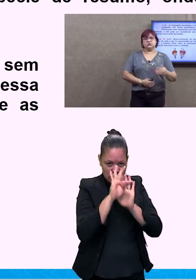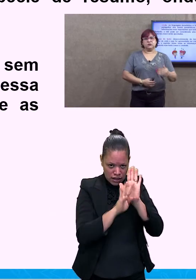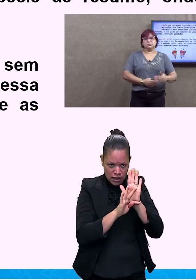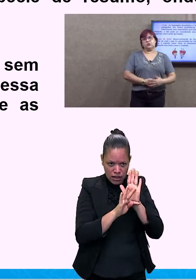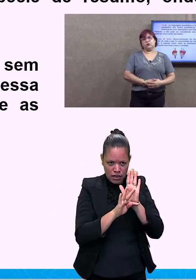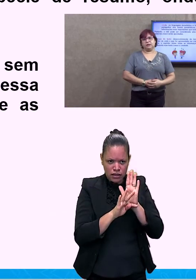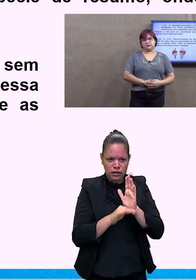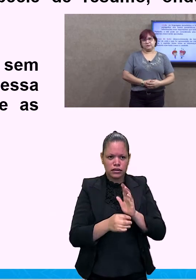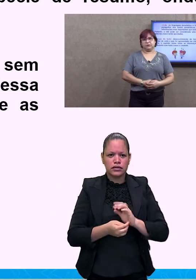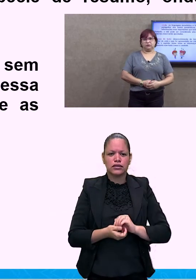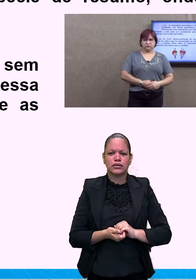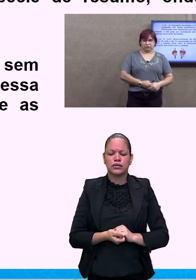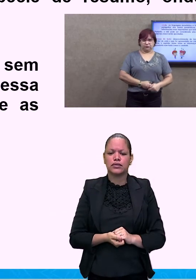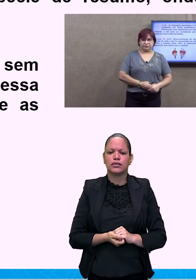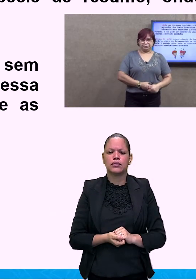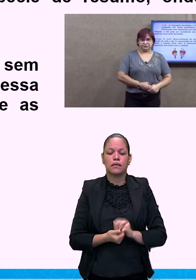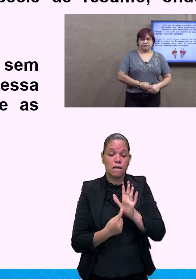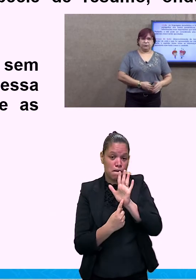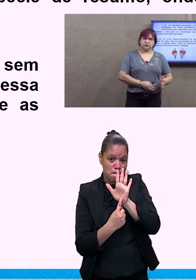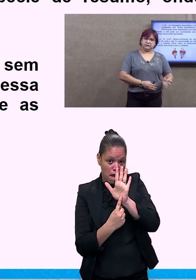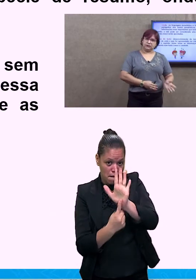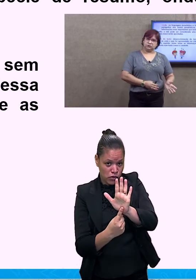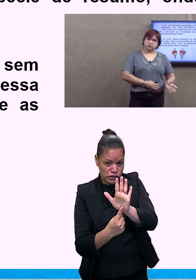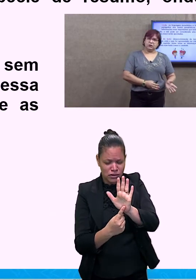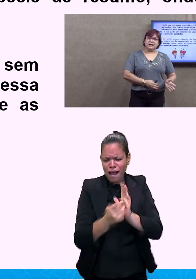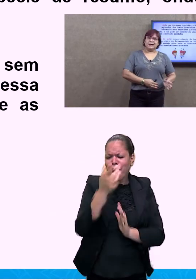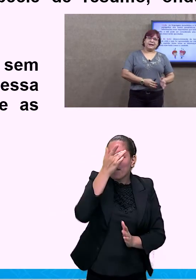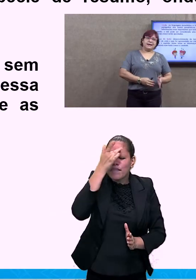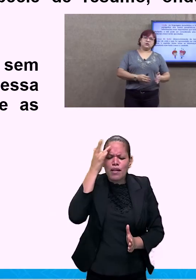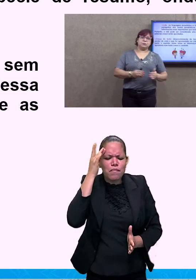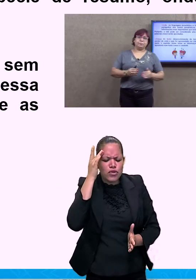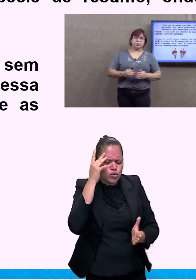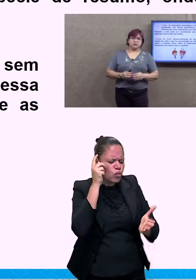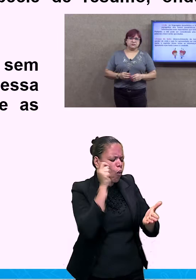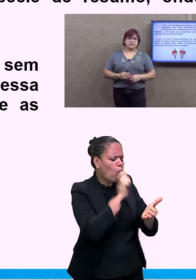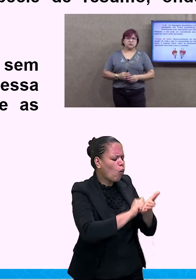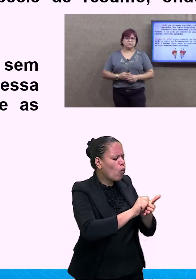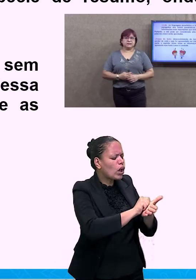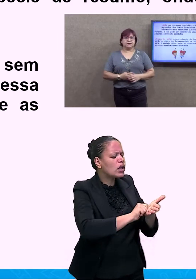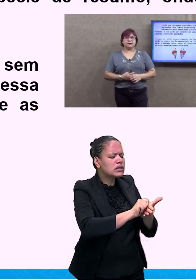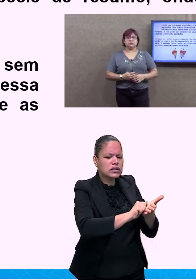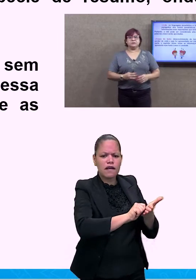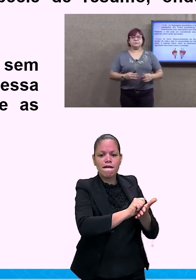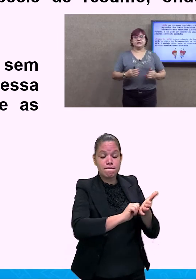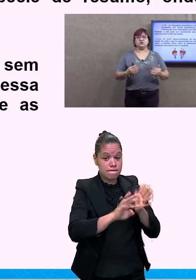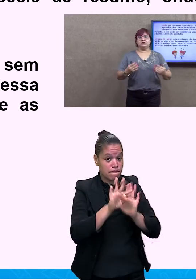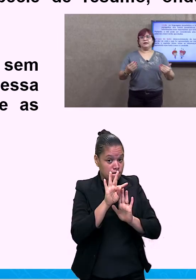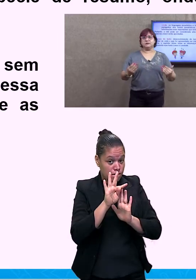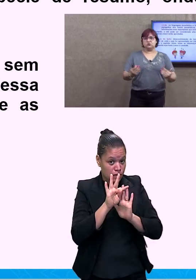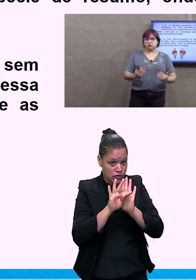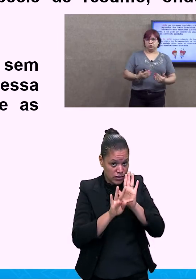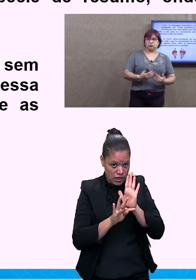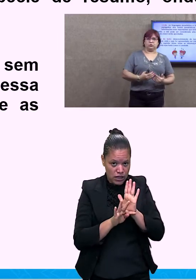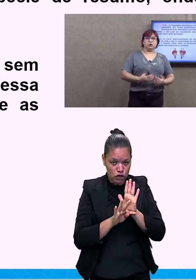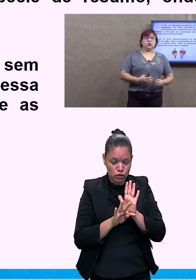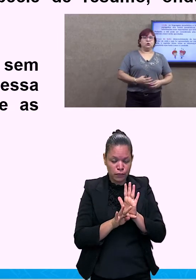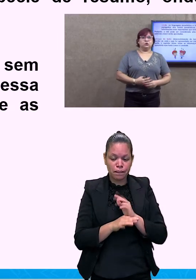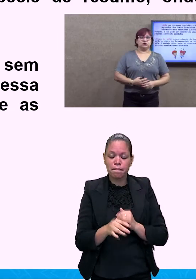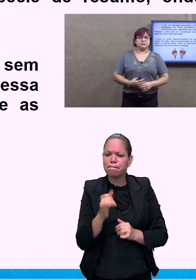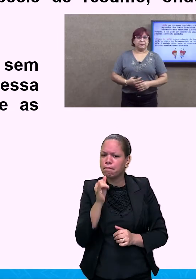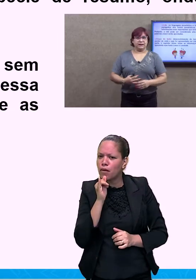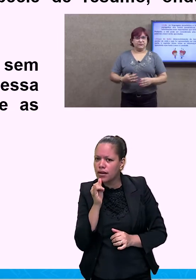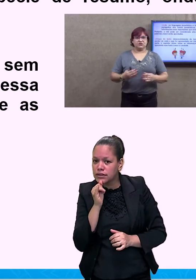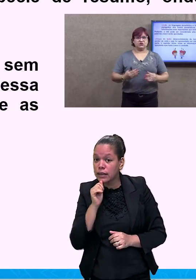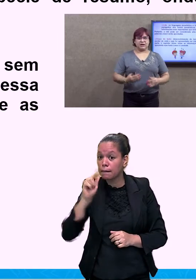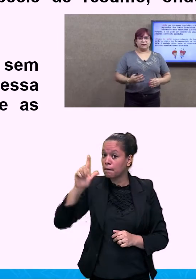serão discorridas pelo autor. Portanto, a slide pode ser considerada uma espécie de resumo, onde